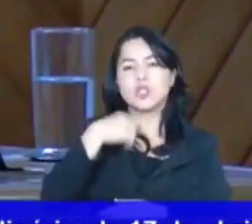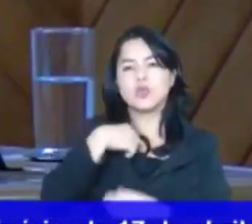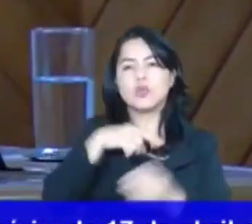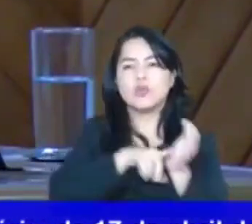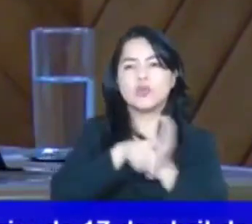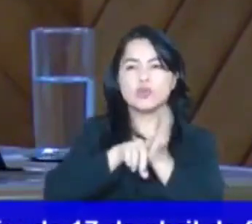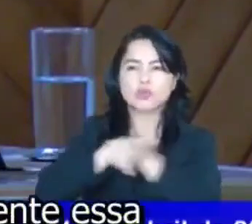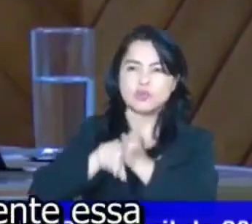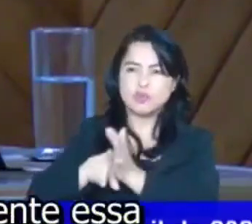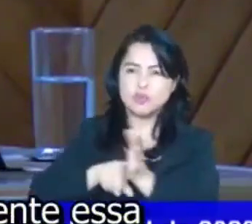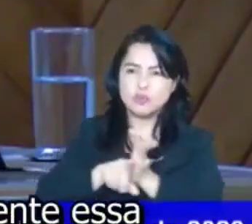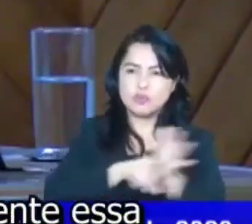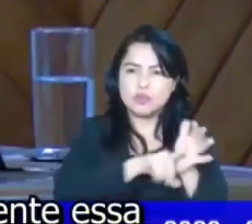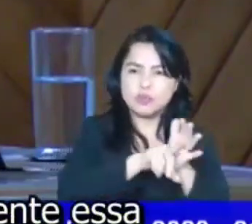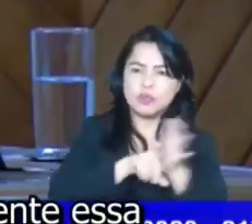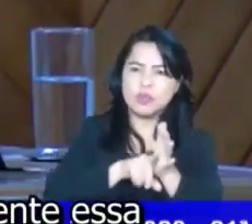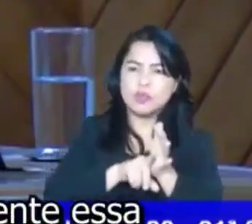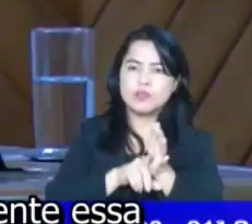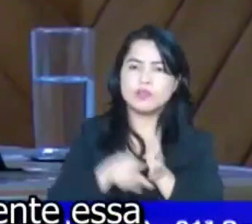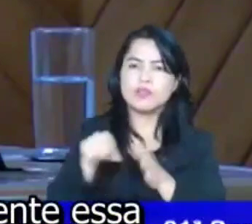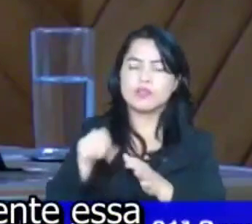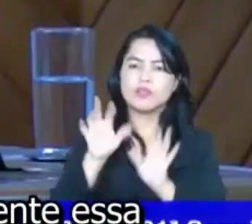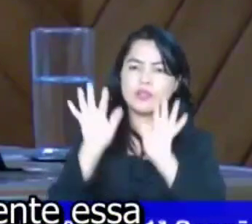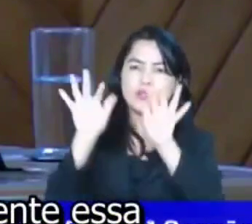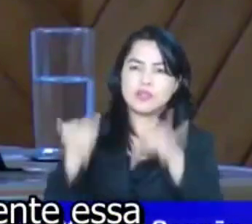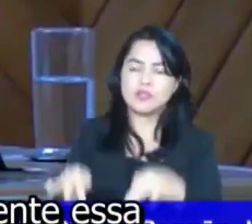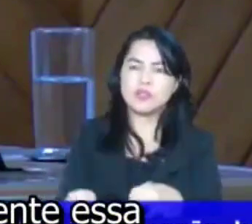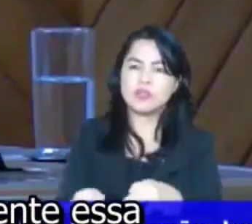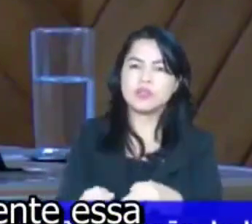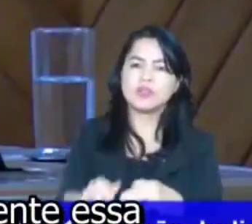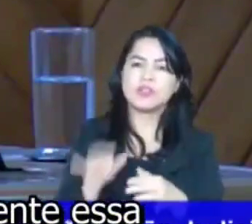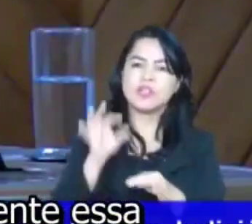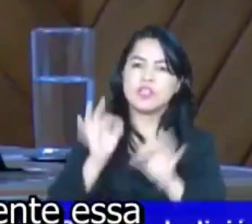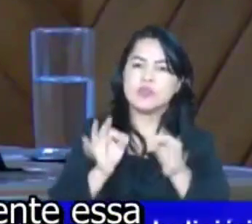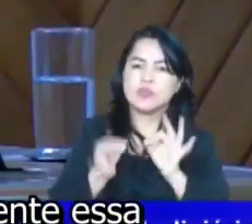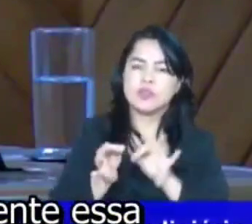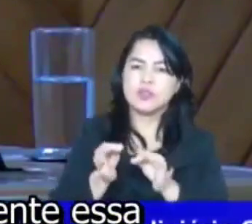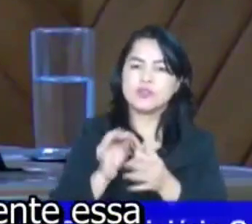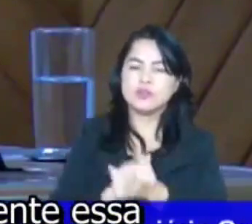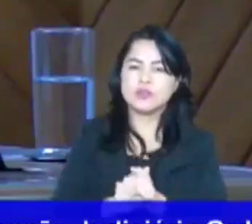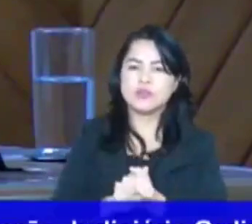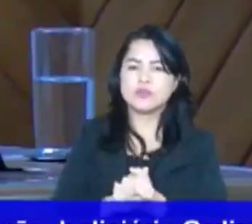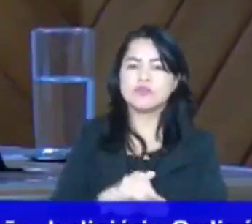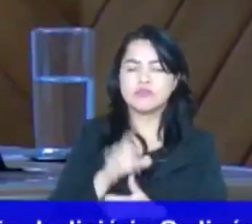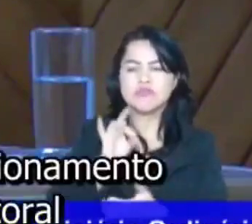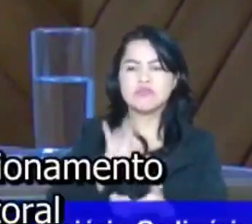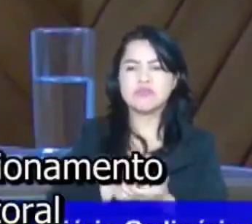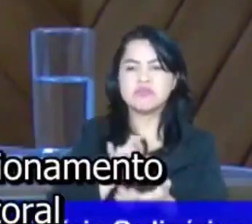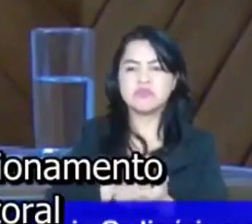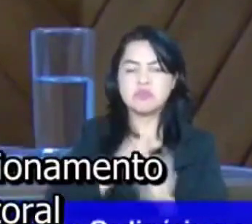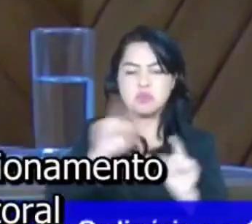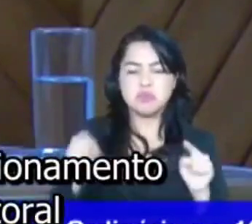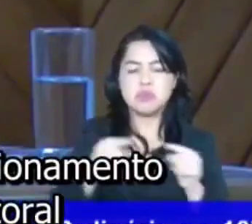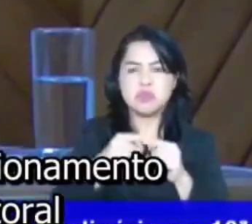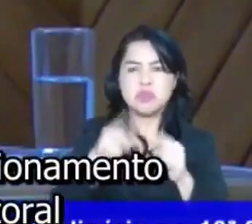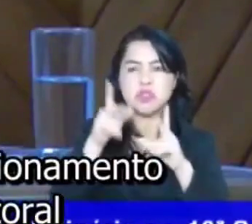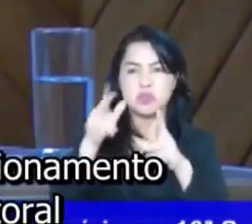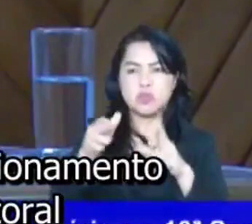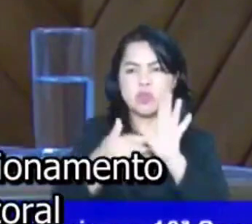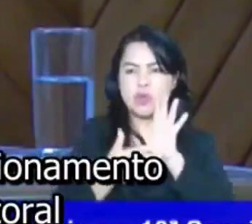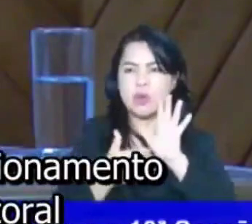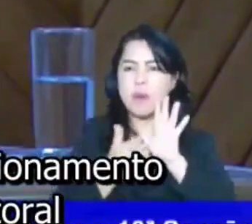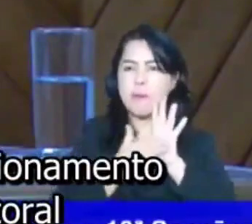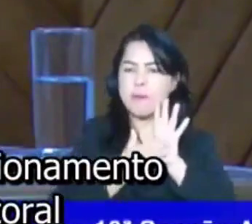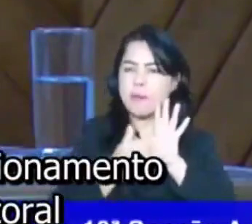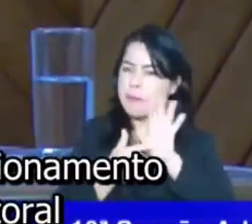pesquisar lá, e a conclusão lá do nosso Tribunal de Justiça foi exatamente essa, desse voto que eu estou